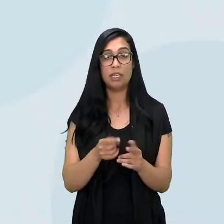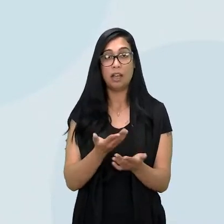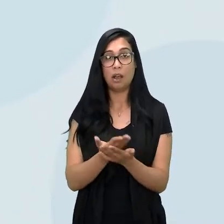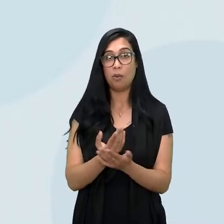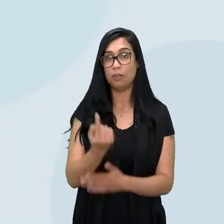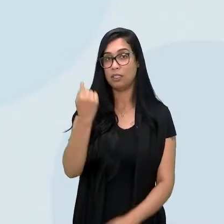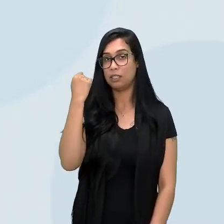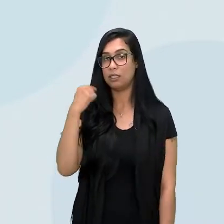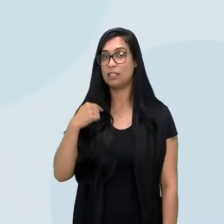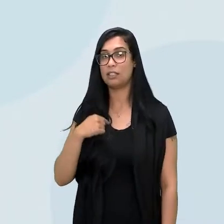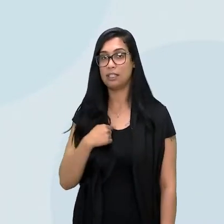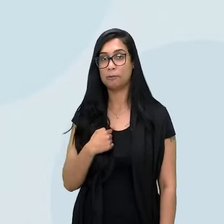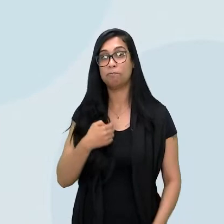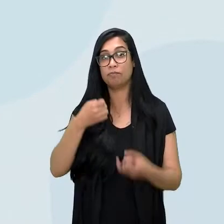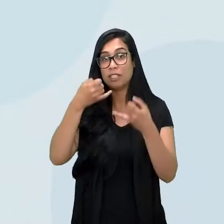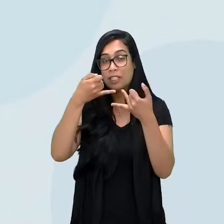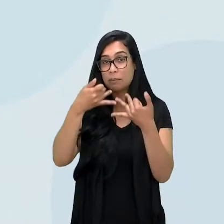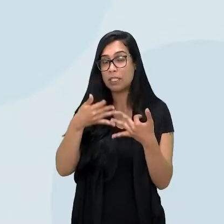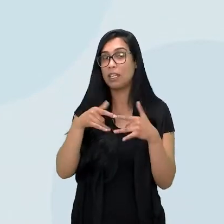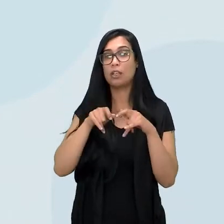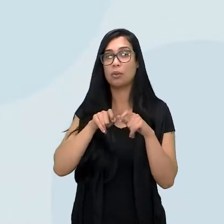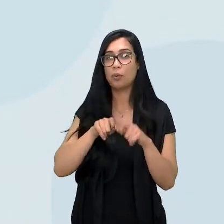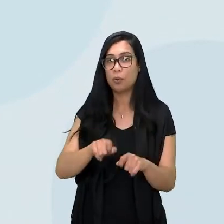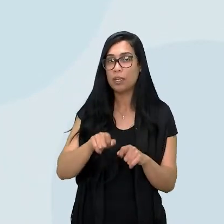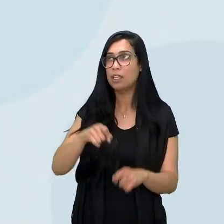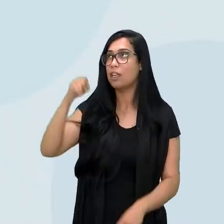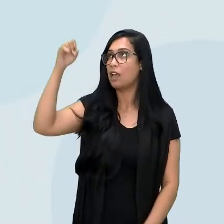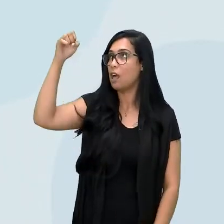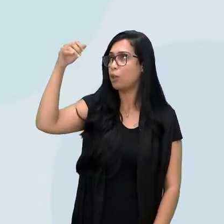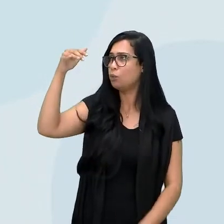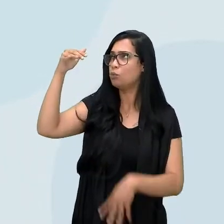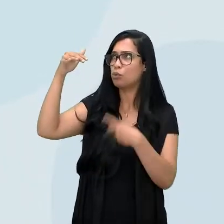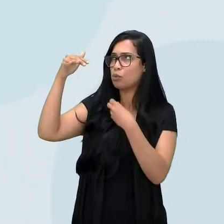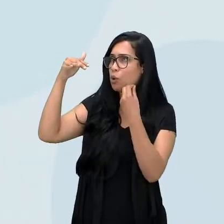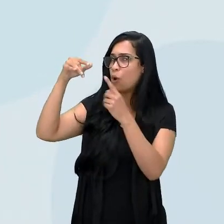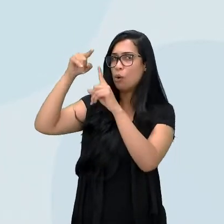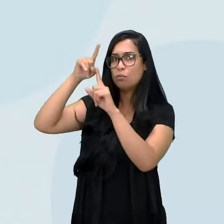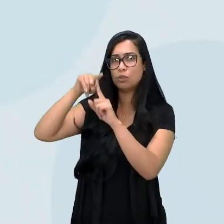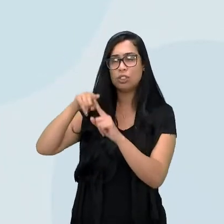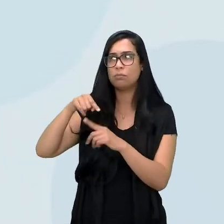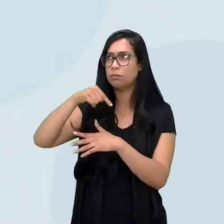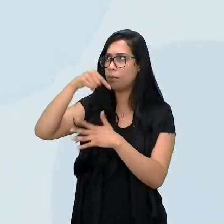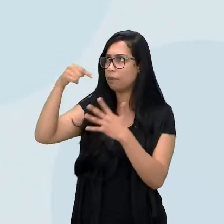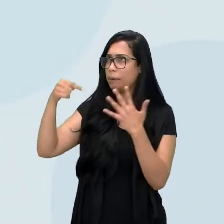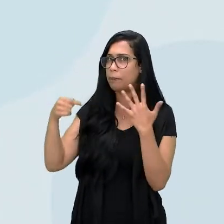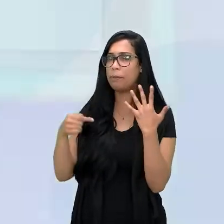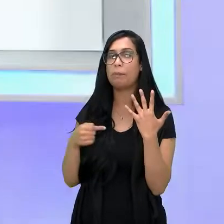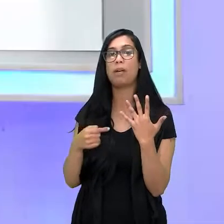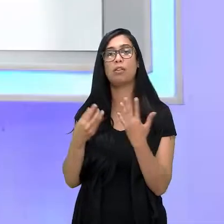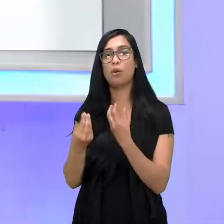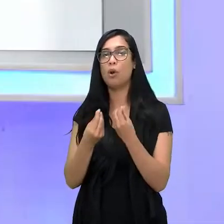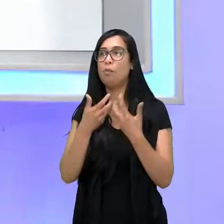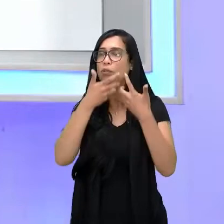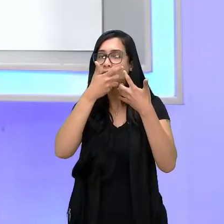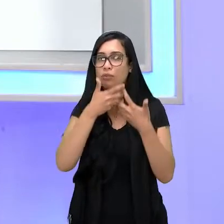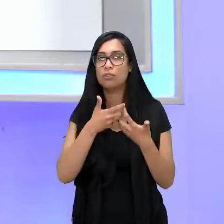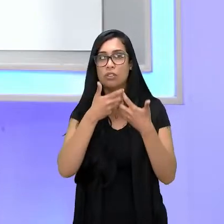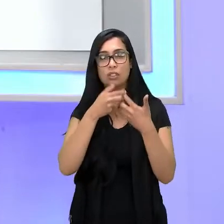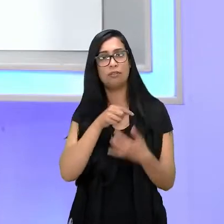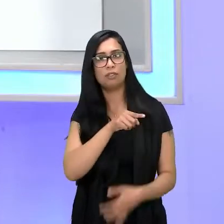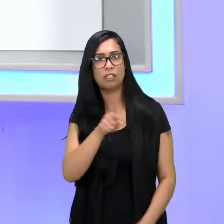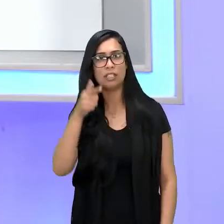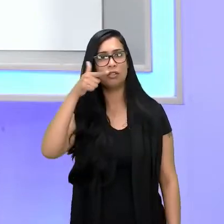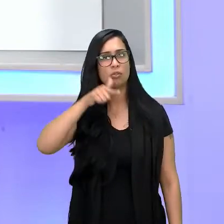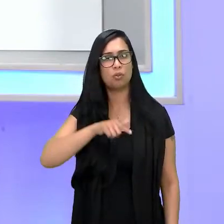comportamento da luz, né? Vocês podem fazer esses registros, vocês podem fazer estes testes com uma lanterna, né? Com uma